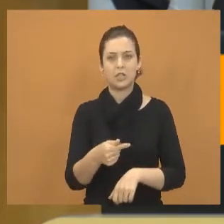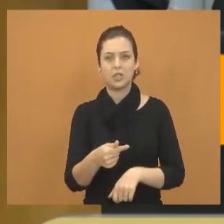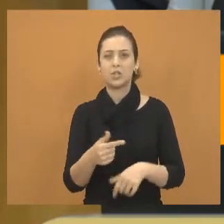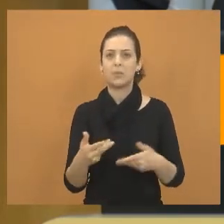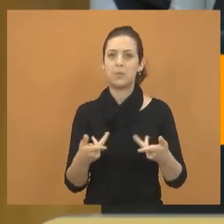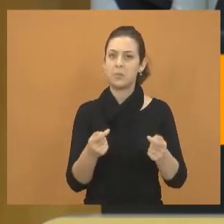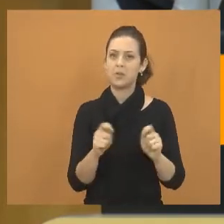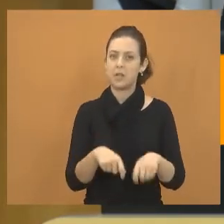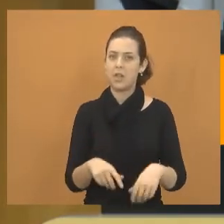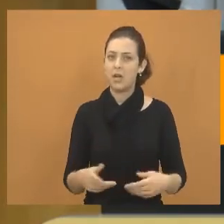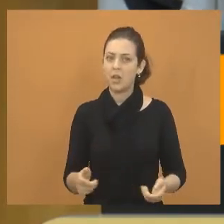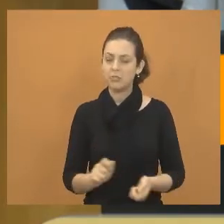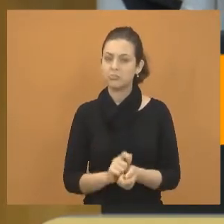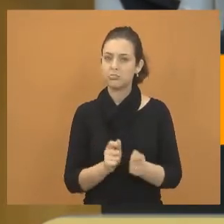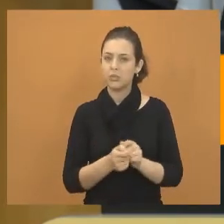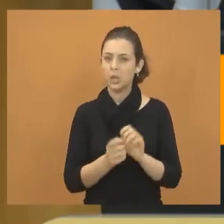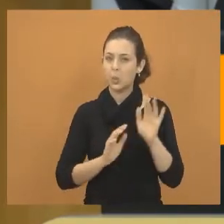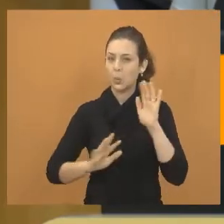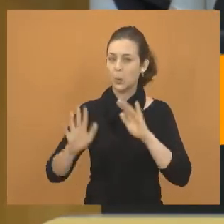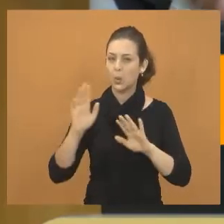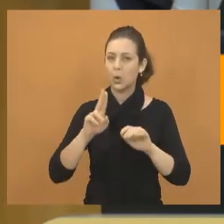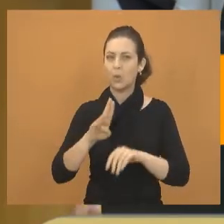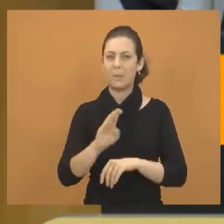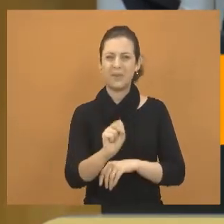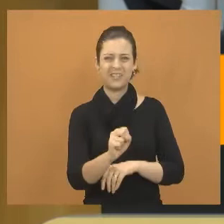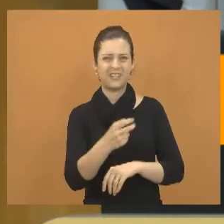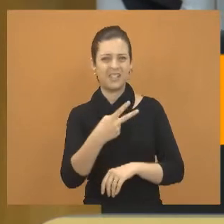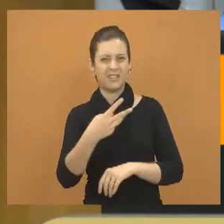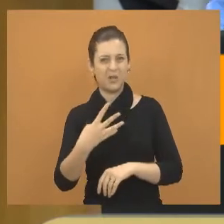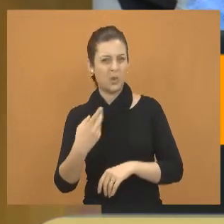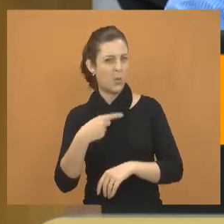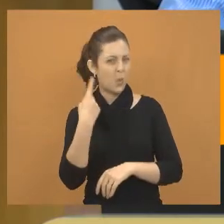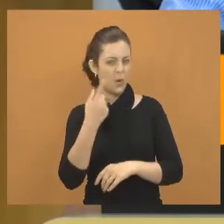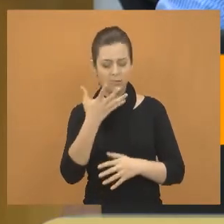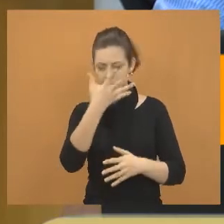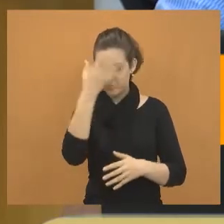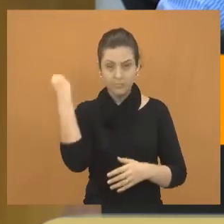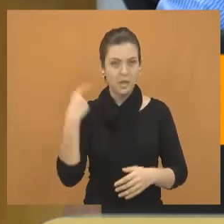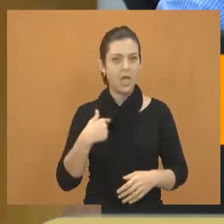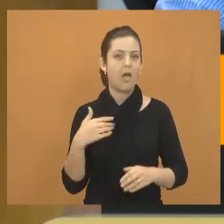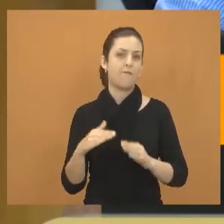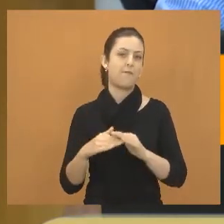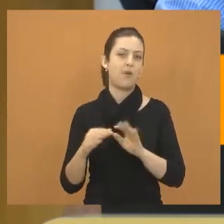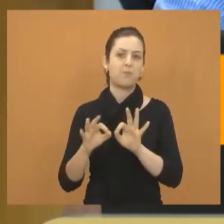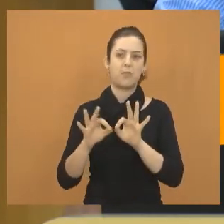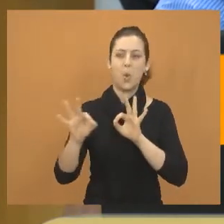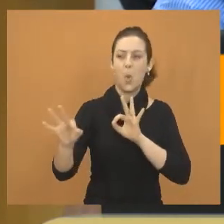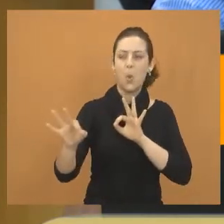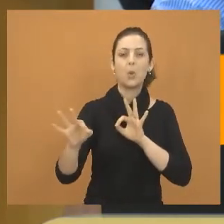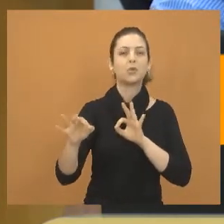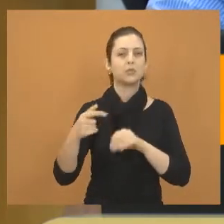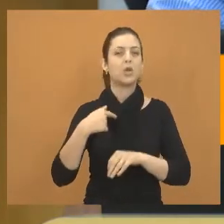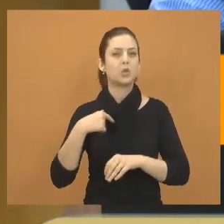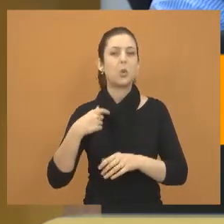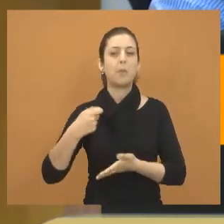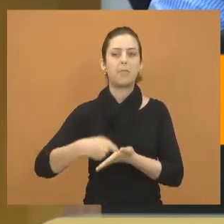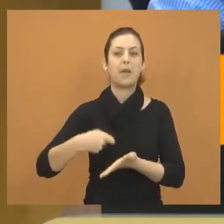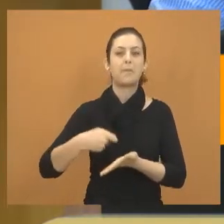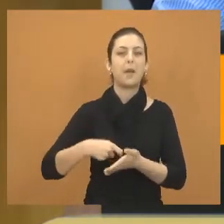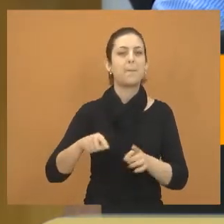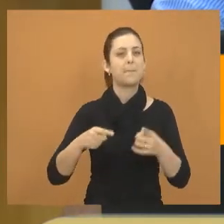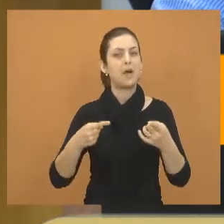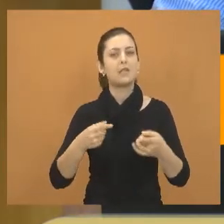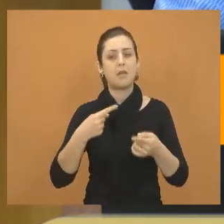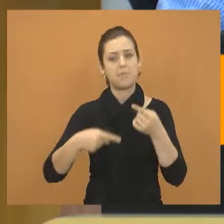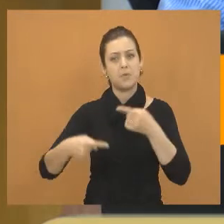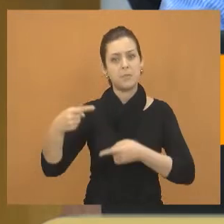algumas melhorias. Mas essa ilusão da unidade básica de saúde 24 horas, esqueçam. Eu moro num bairro afastado, sou cobrado por isso, mas sempre